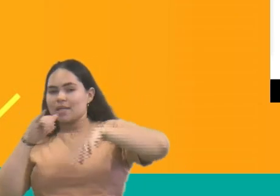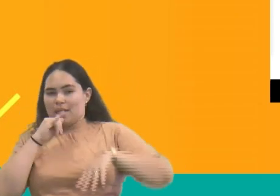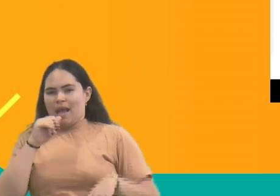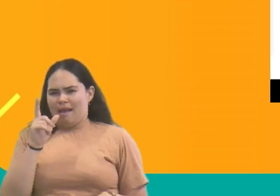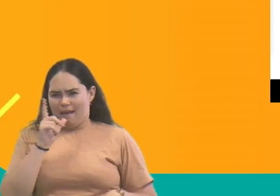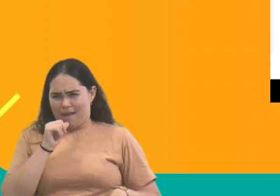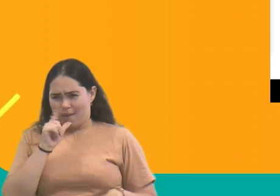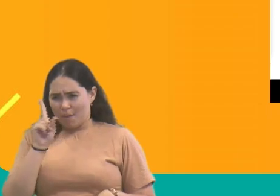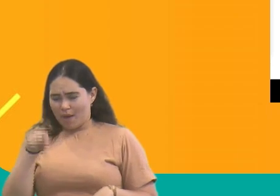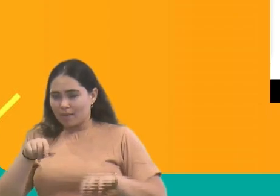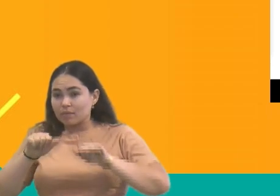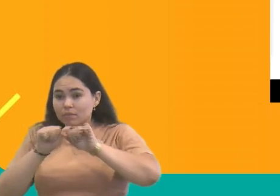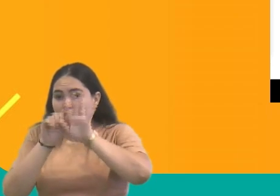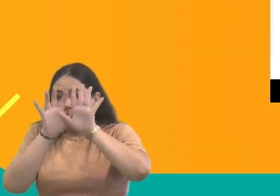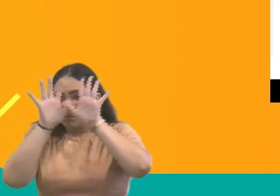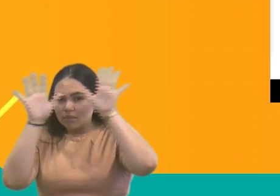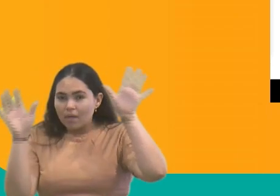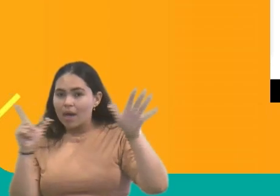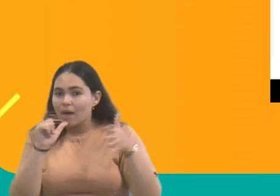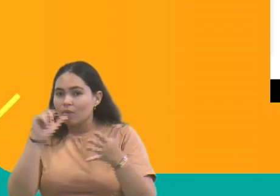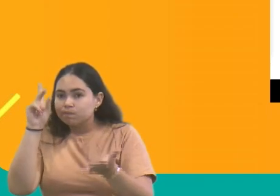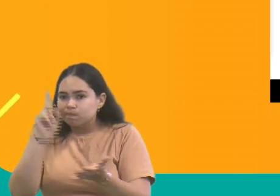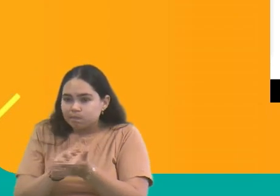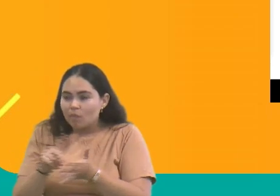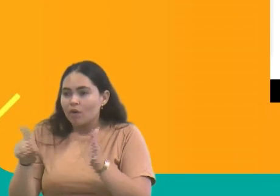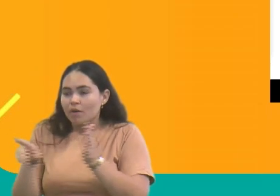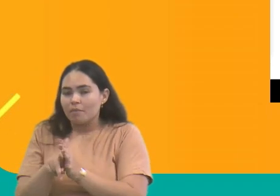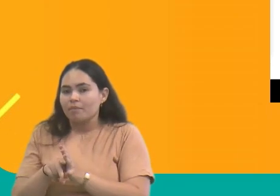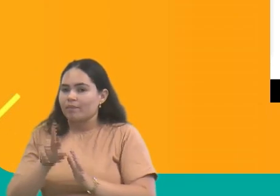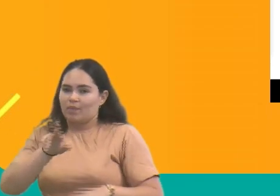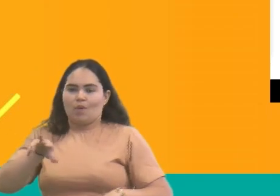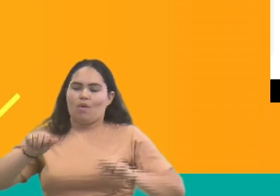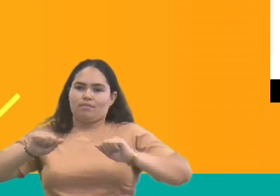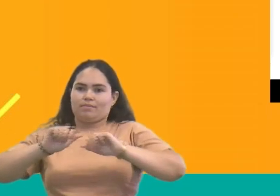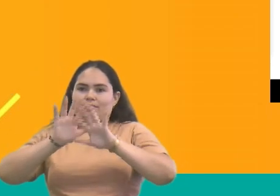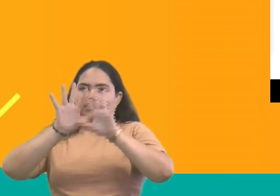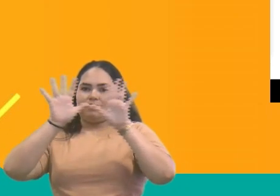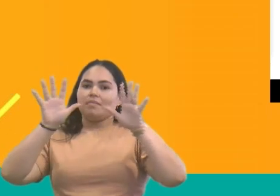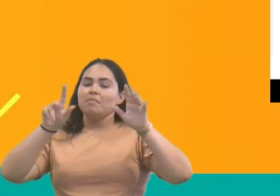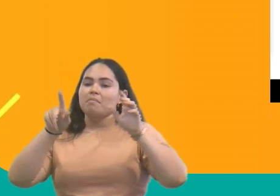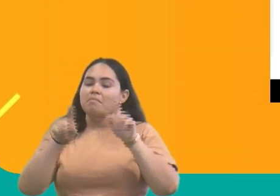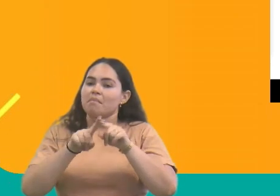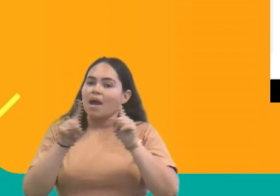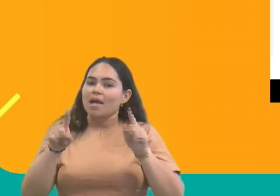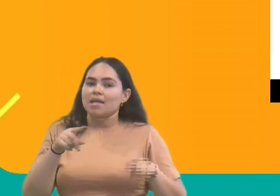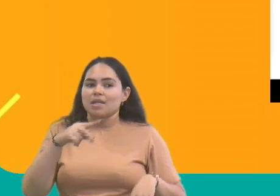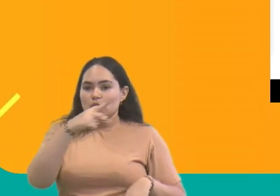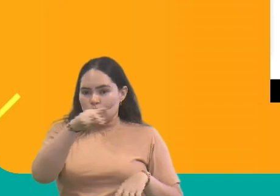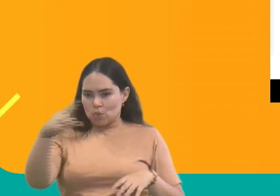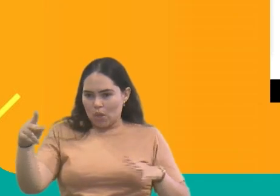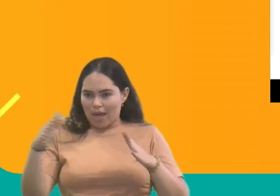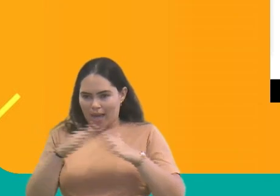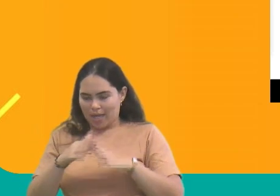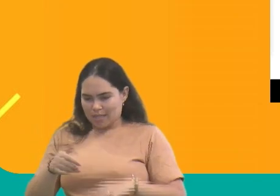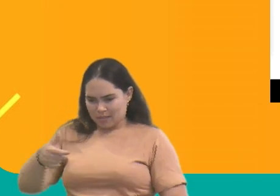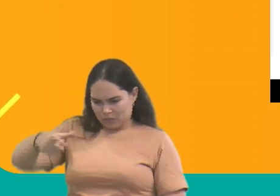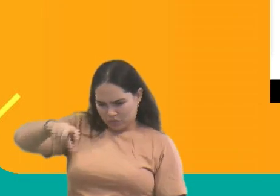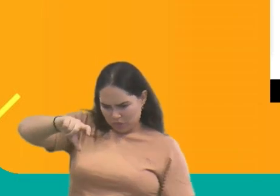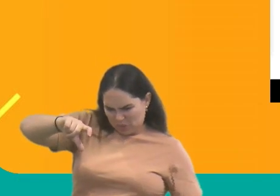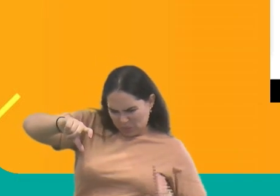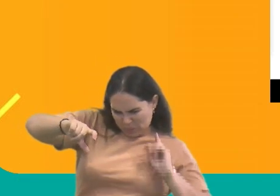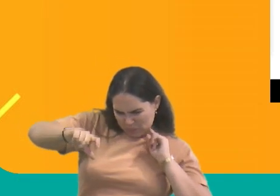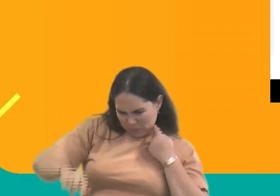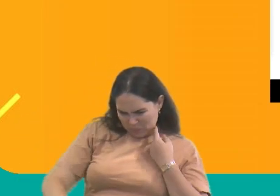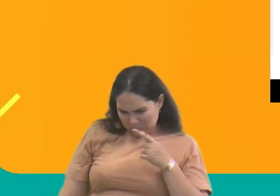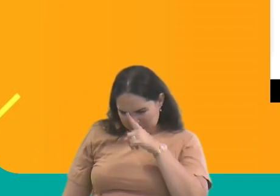transparente. A água natural na natureza não é transparente. Mas vai chegar uma água amarelada lá na tua torneira, se tu vai achar que ela está